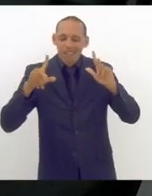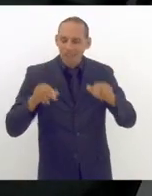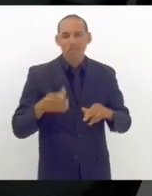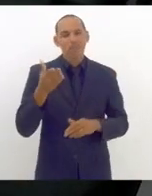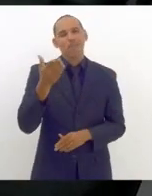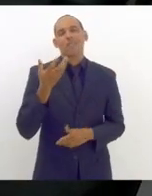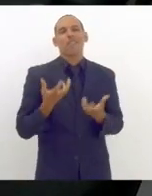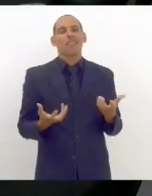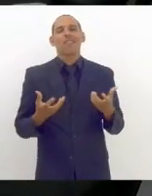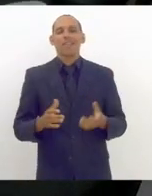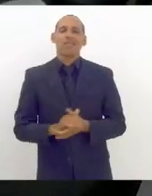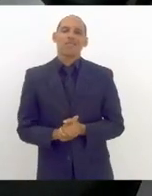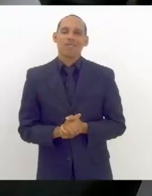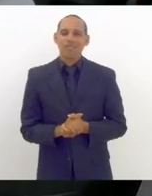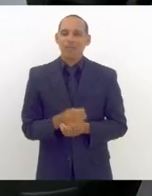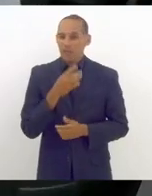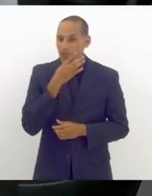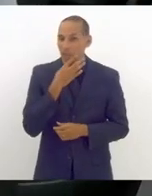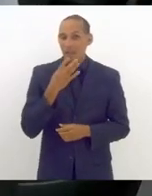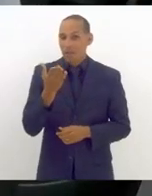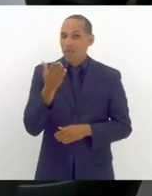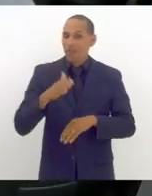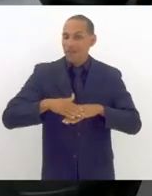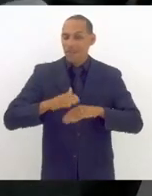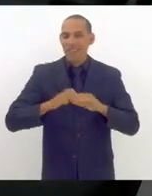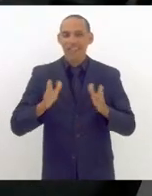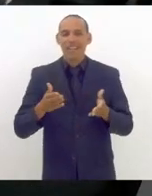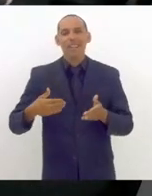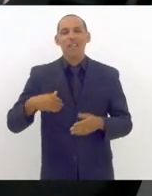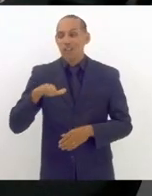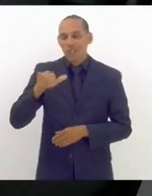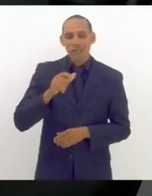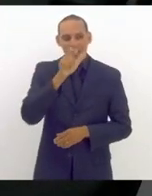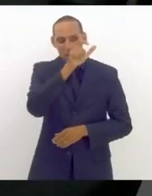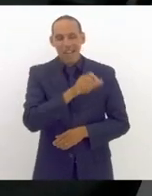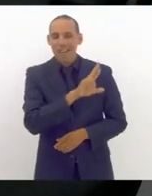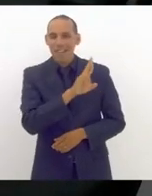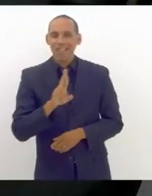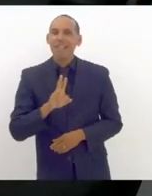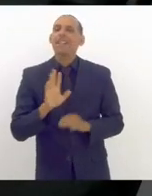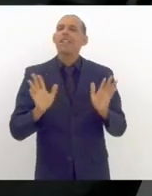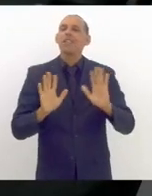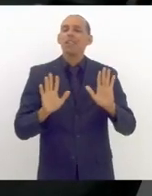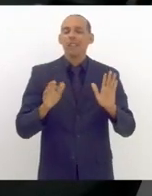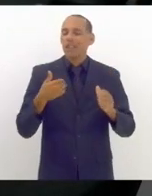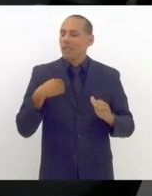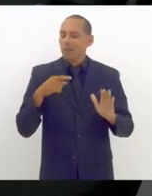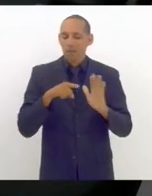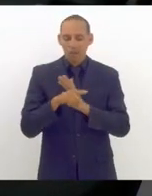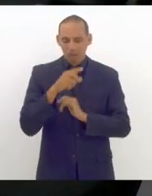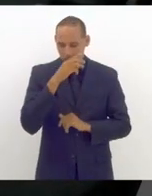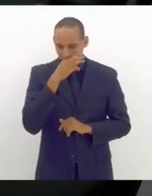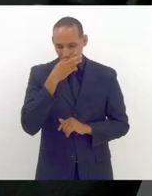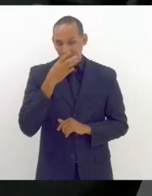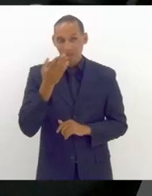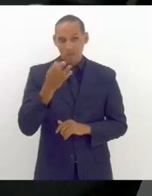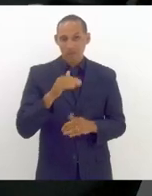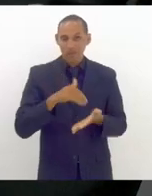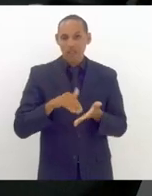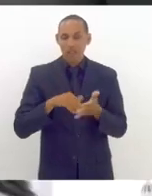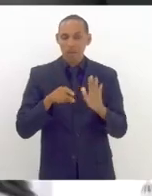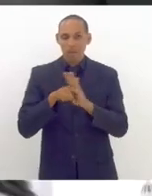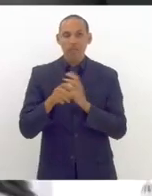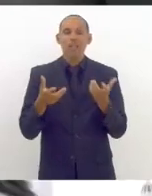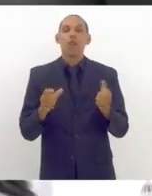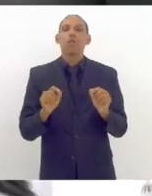essa pergunta que é fazer o senhor pois é mas o senhor fez eu chamei exatamente para ele responder não não a pergunta que eu ia fazer ou secretário